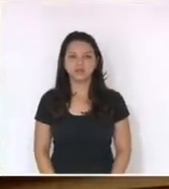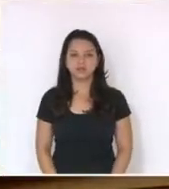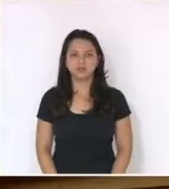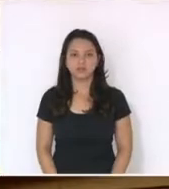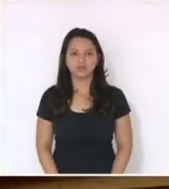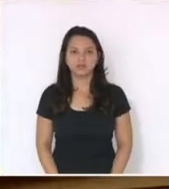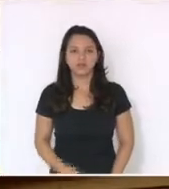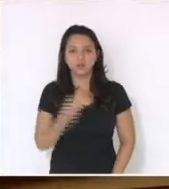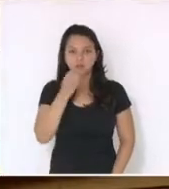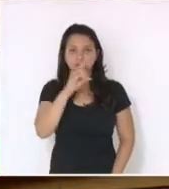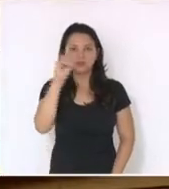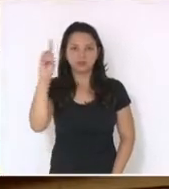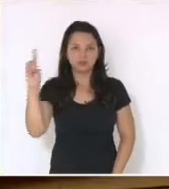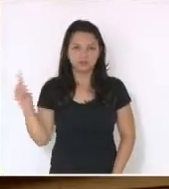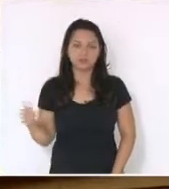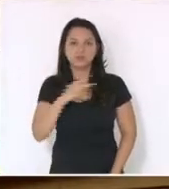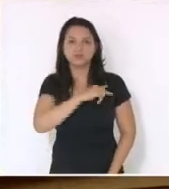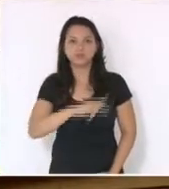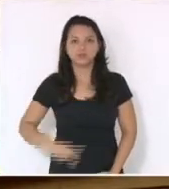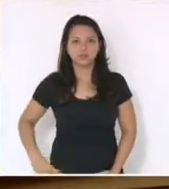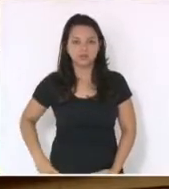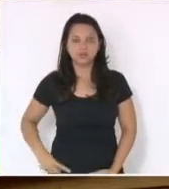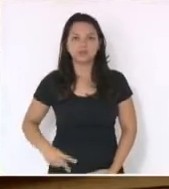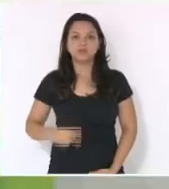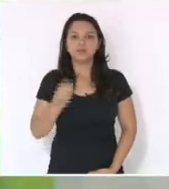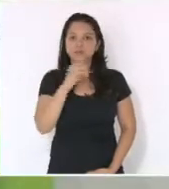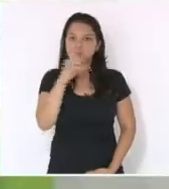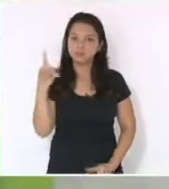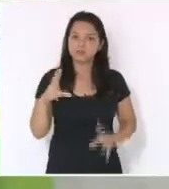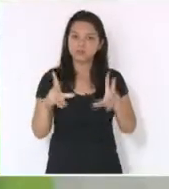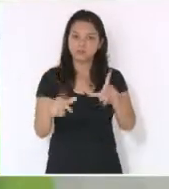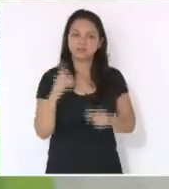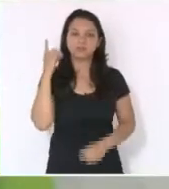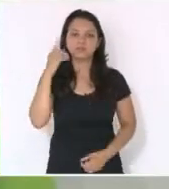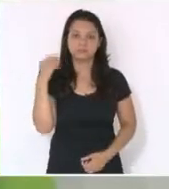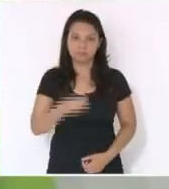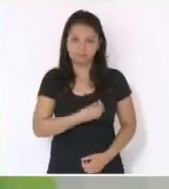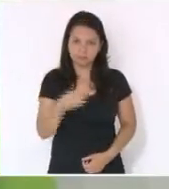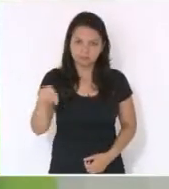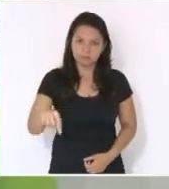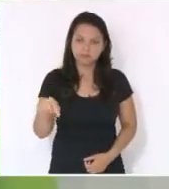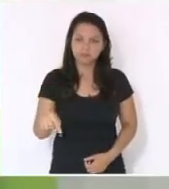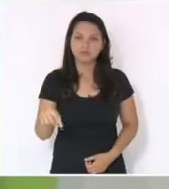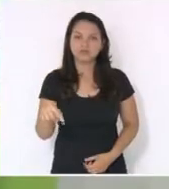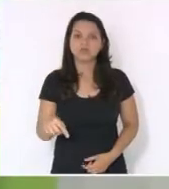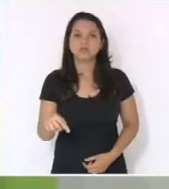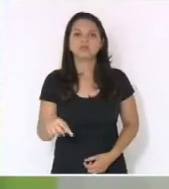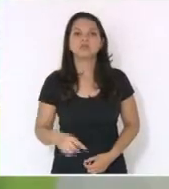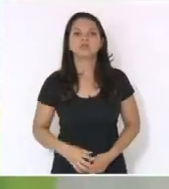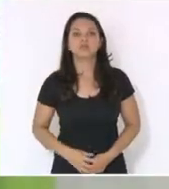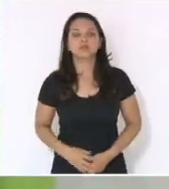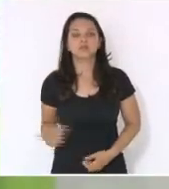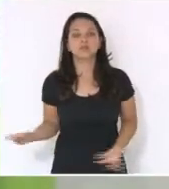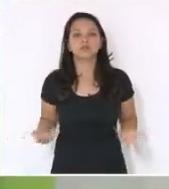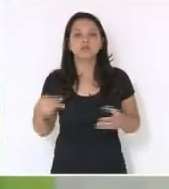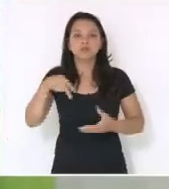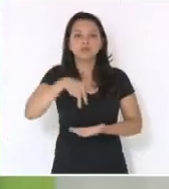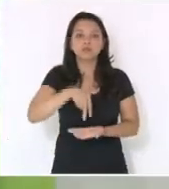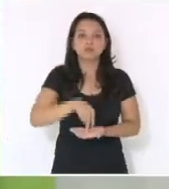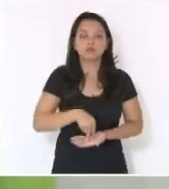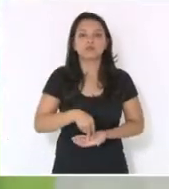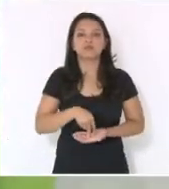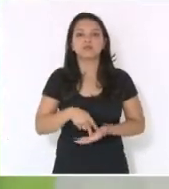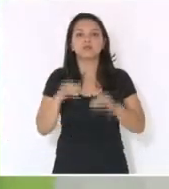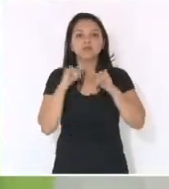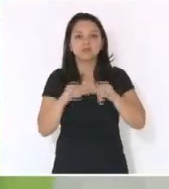Bom dia, senhor presidente, bom dia a todos os deputados aqui presentes. Hoje eu venho a essa tribuna para